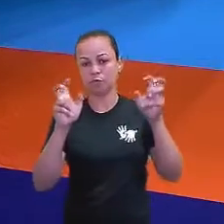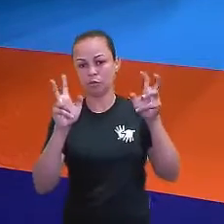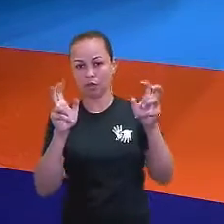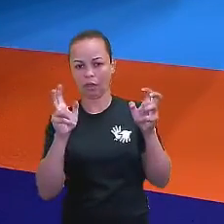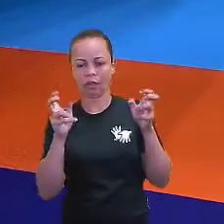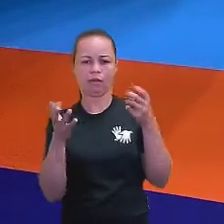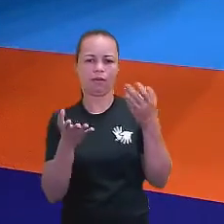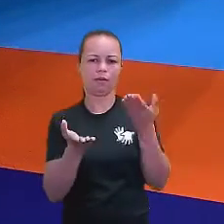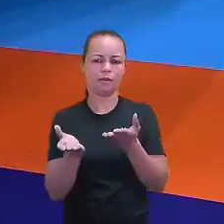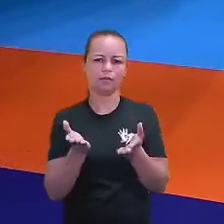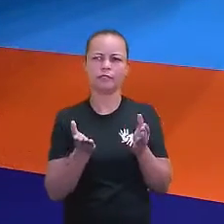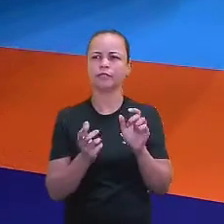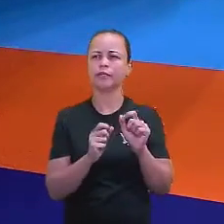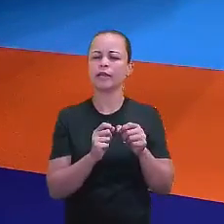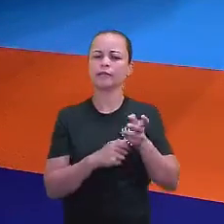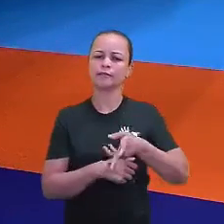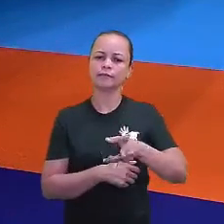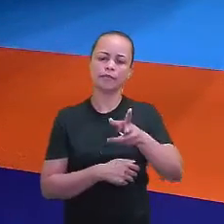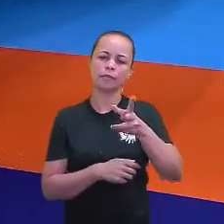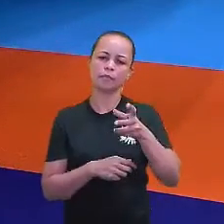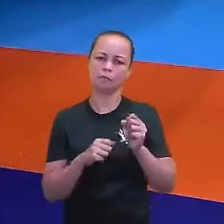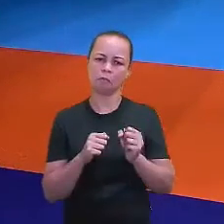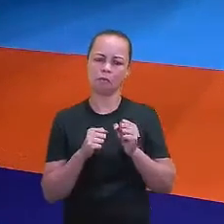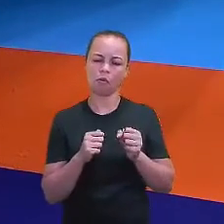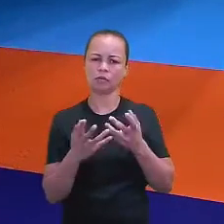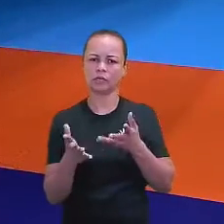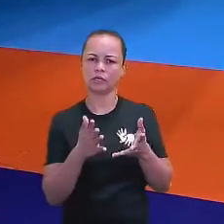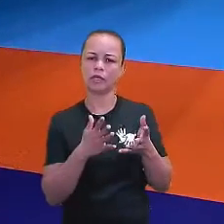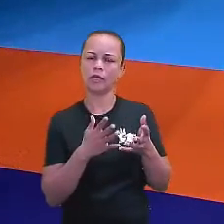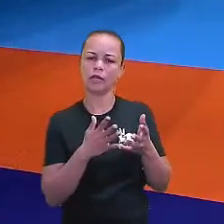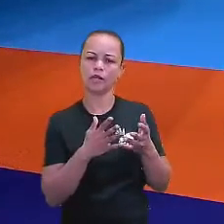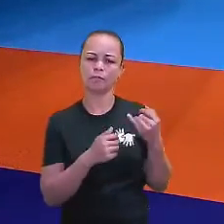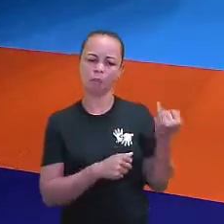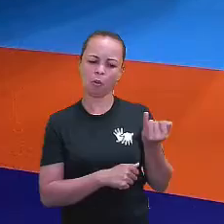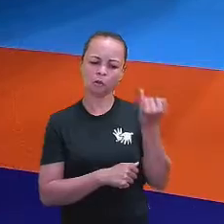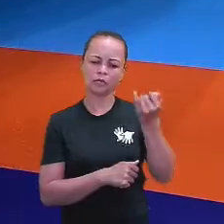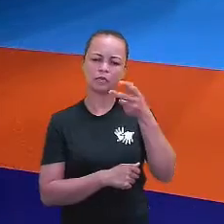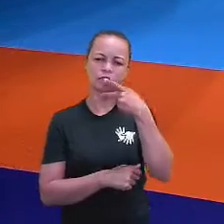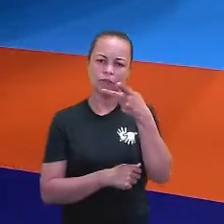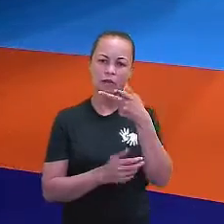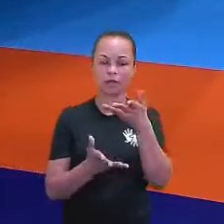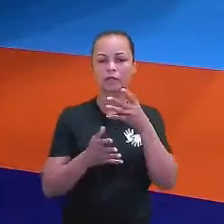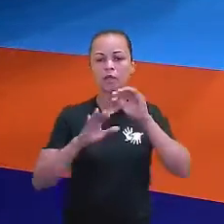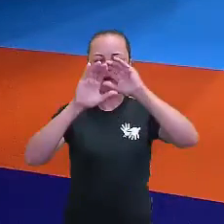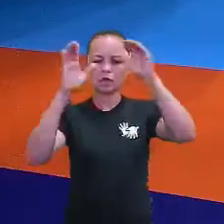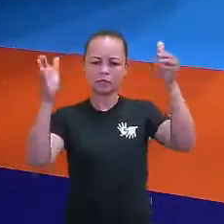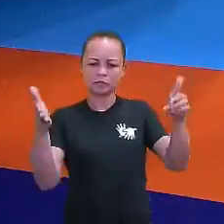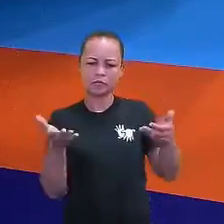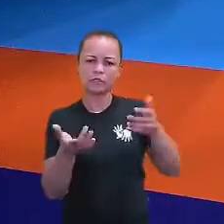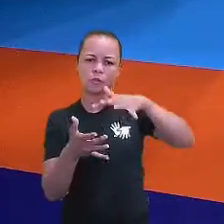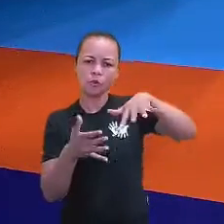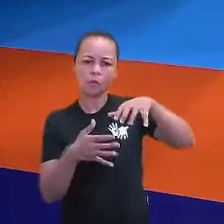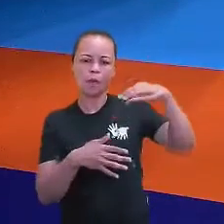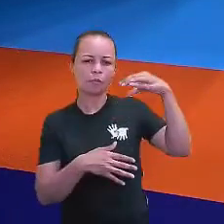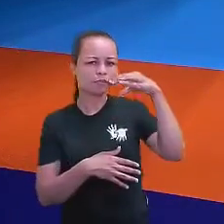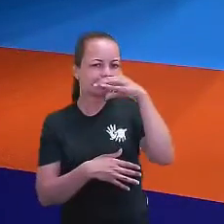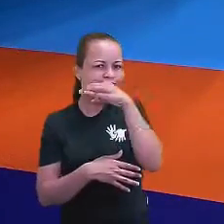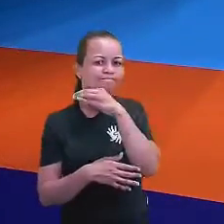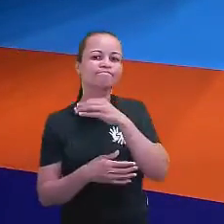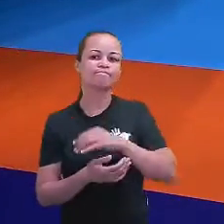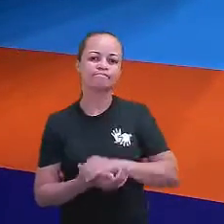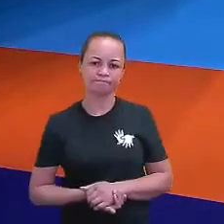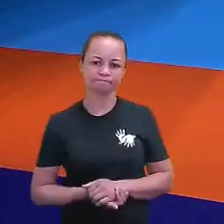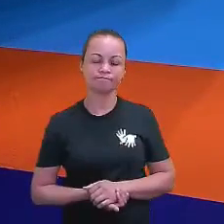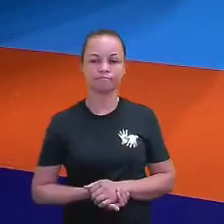sempre, sempre pode-se dizer que é urgente falar sobre ela, que é a questão do aquecimento global, do efeito estufa. Tá? E só